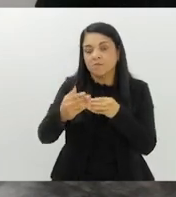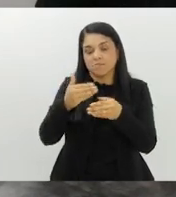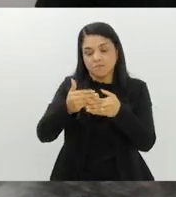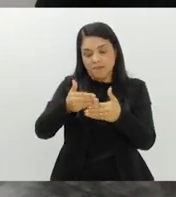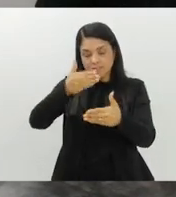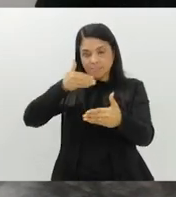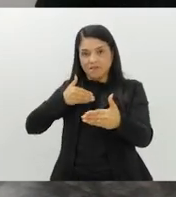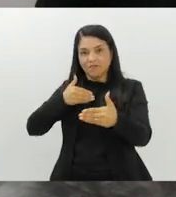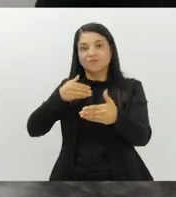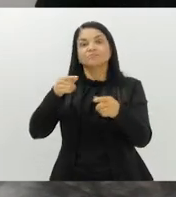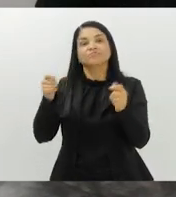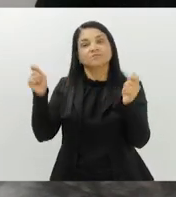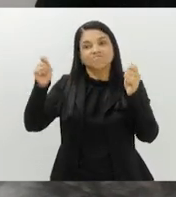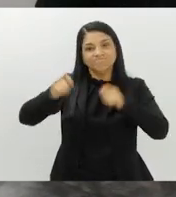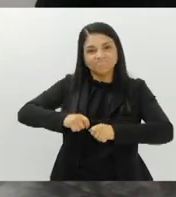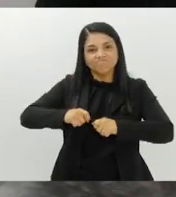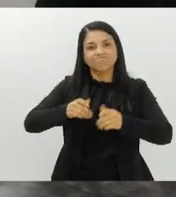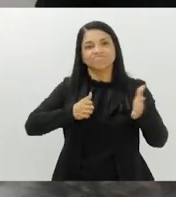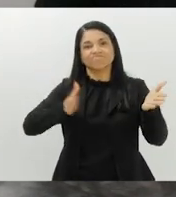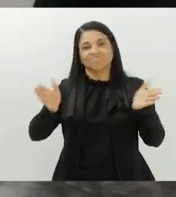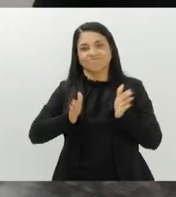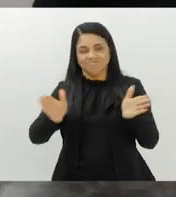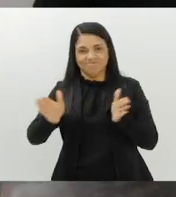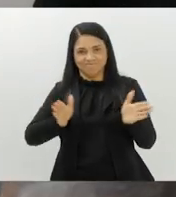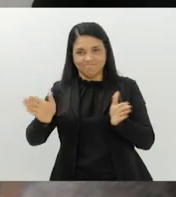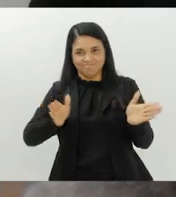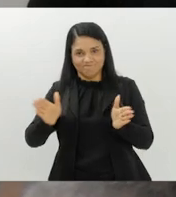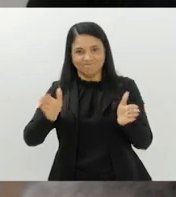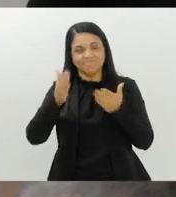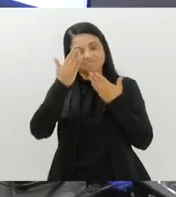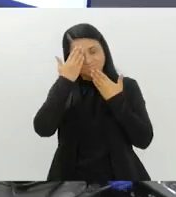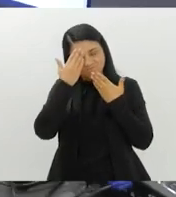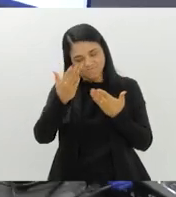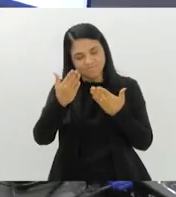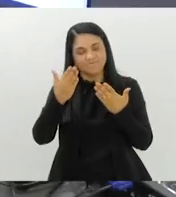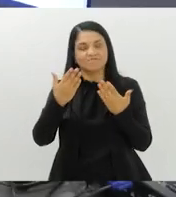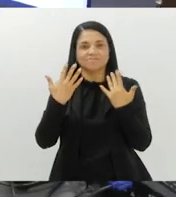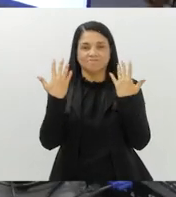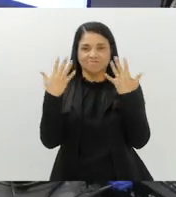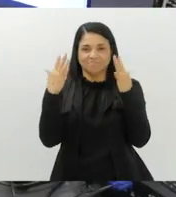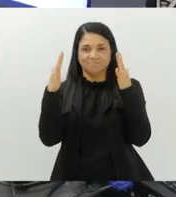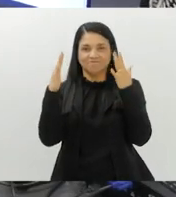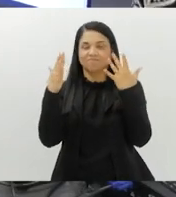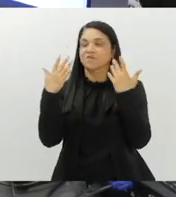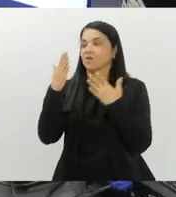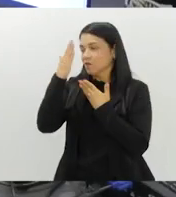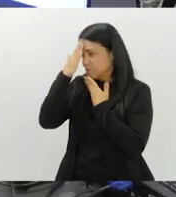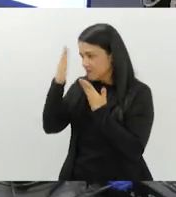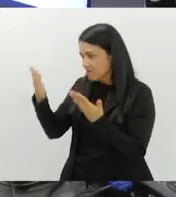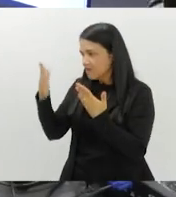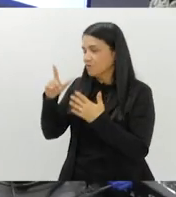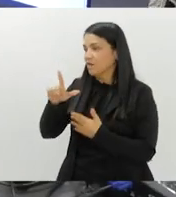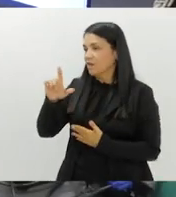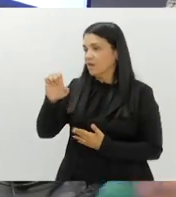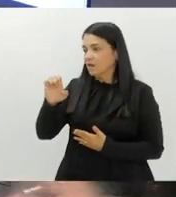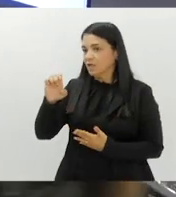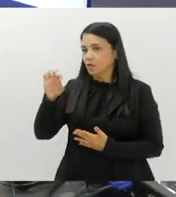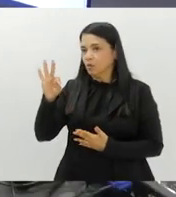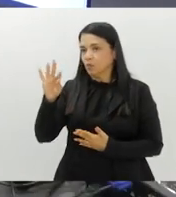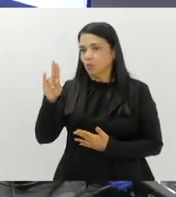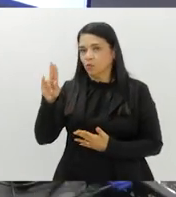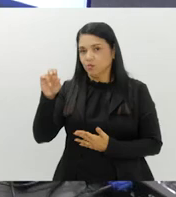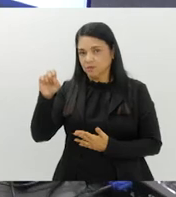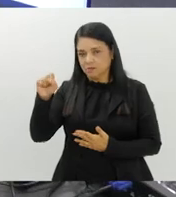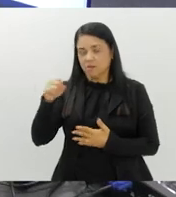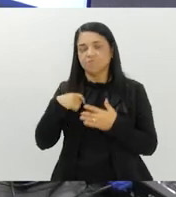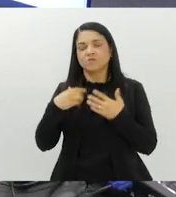para proporcionar mais acessibilidade. Muito obrigada, parabéns. Obrigado você, Aretuza. Obrigado também pelo carinho